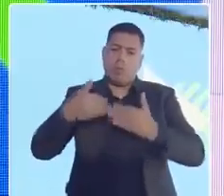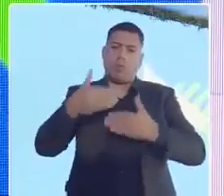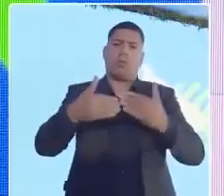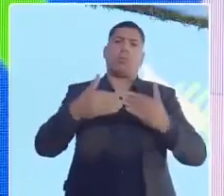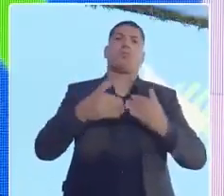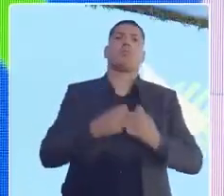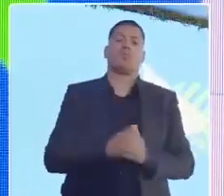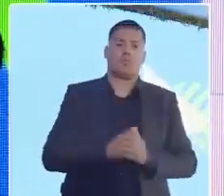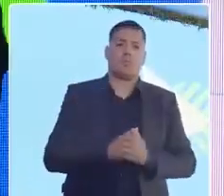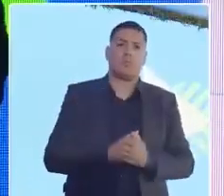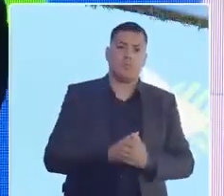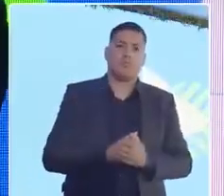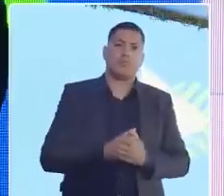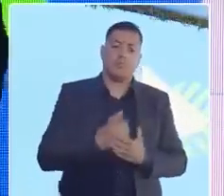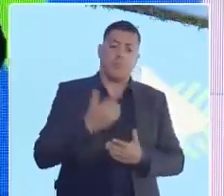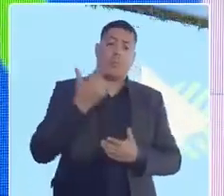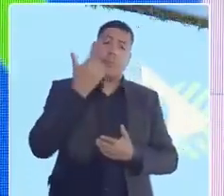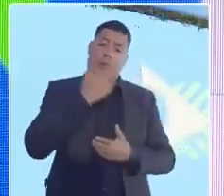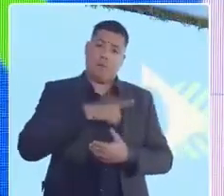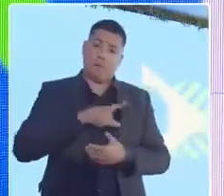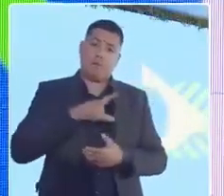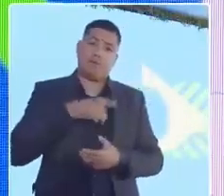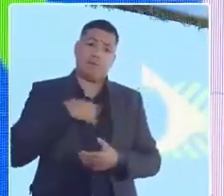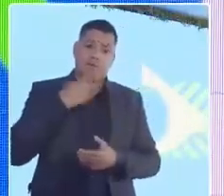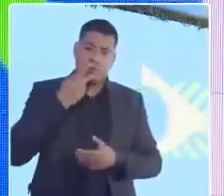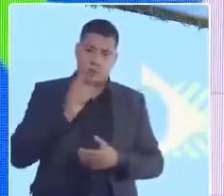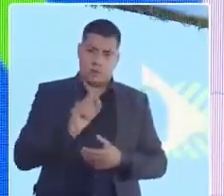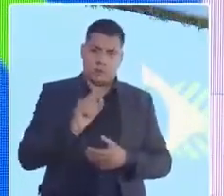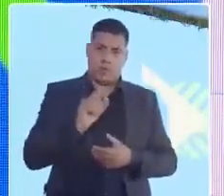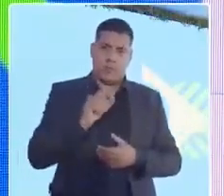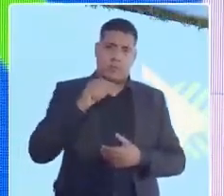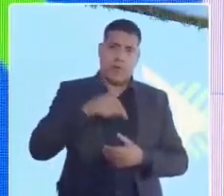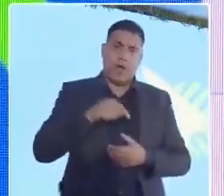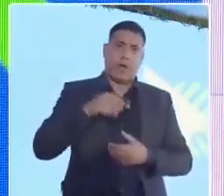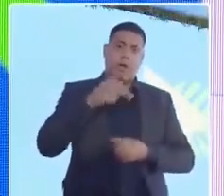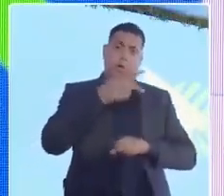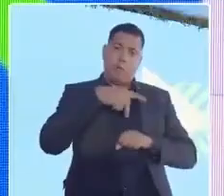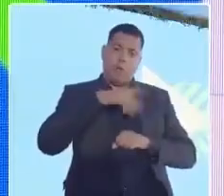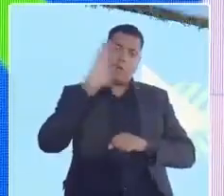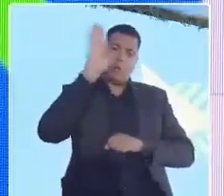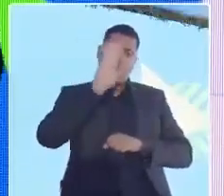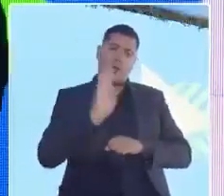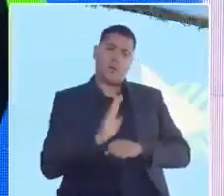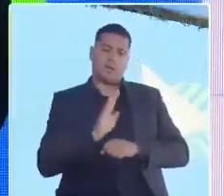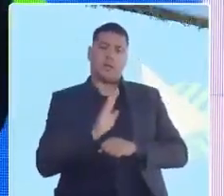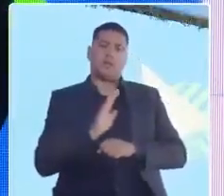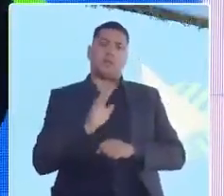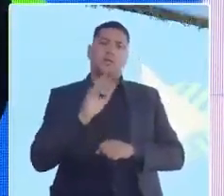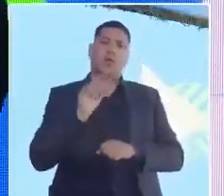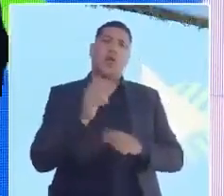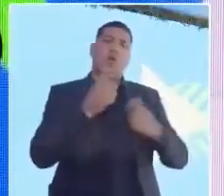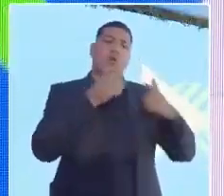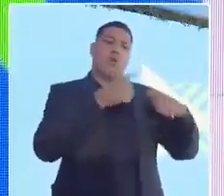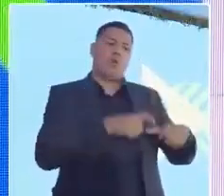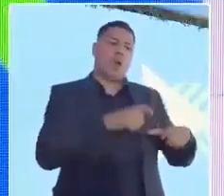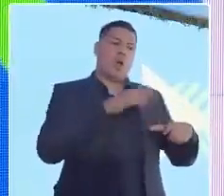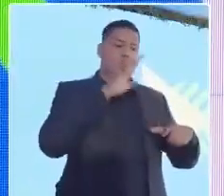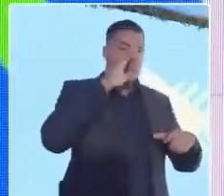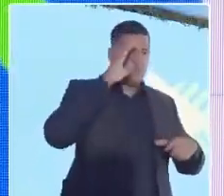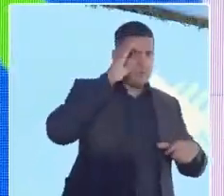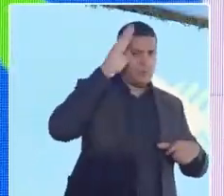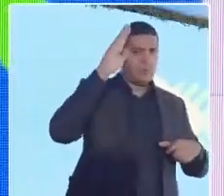reiterar o que eu disse a região e o Brasil Estão no ponto de flexão onde fazem parte